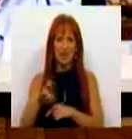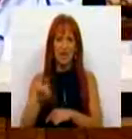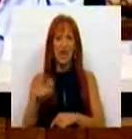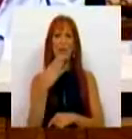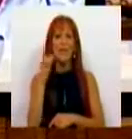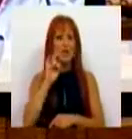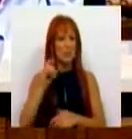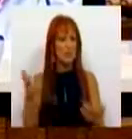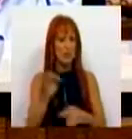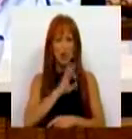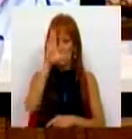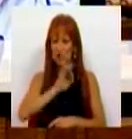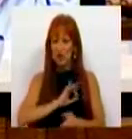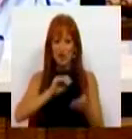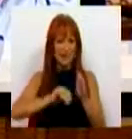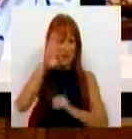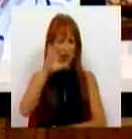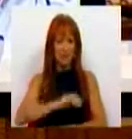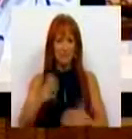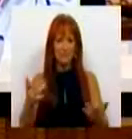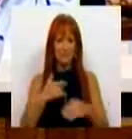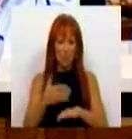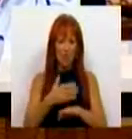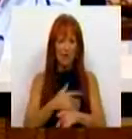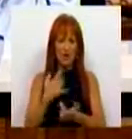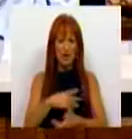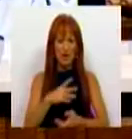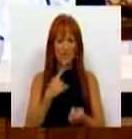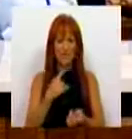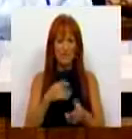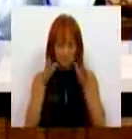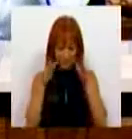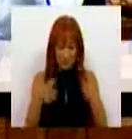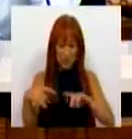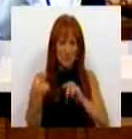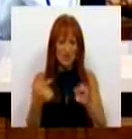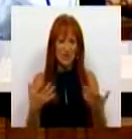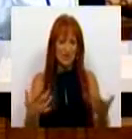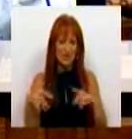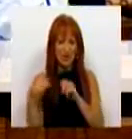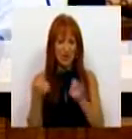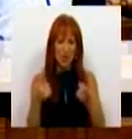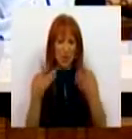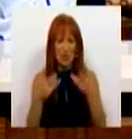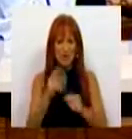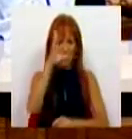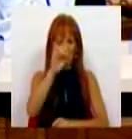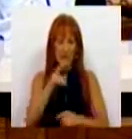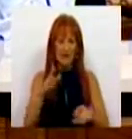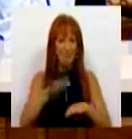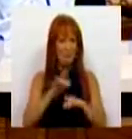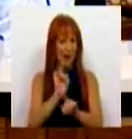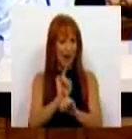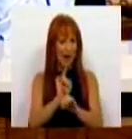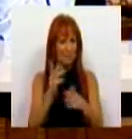Muito obrigada, Sr. Presidente, Sr. Ministro, Sr. Secretário de Estado. Eu, antes de mais, gostava de recentrar aqui o debate, porque estamos aqui a discutir o Orçamento de Estado e é sobre